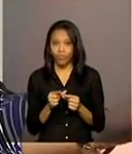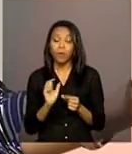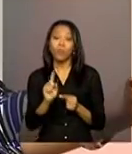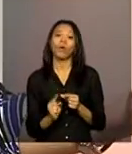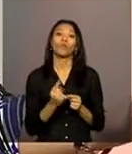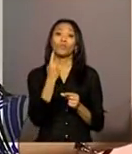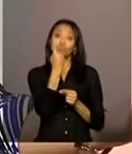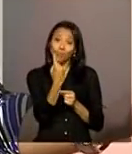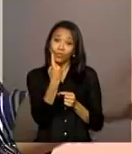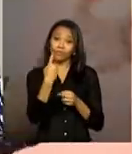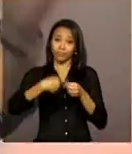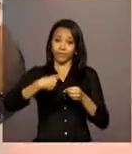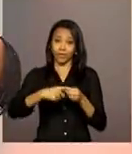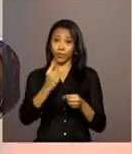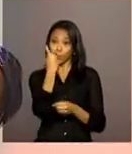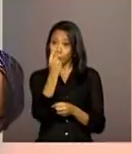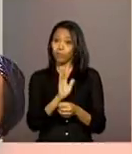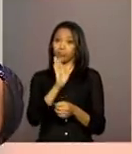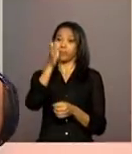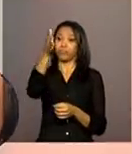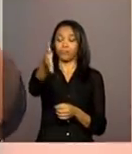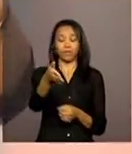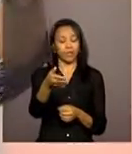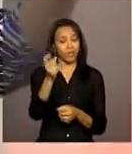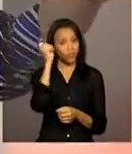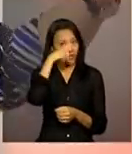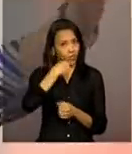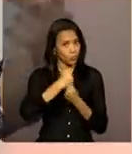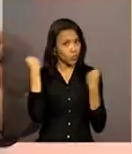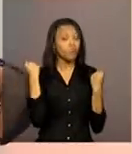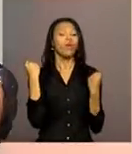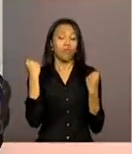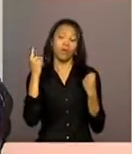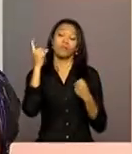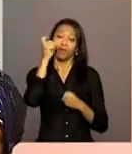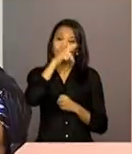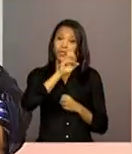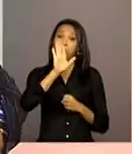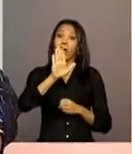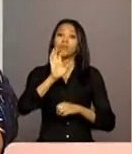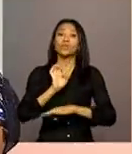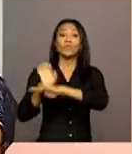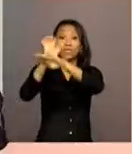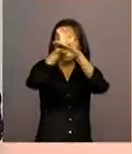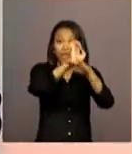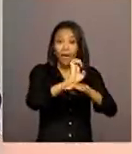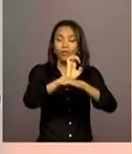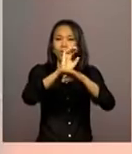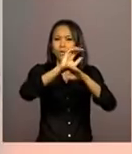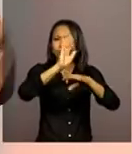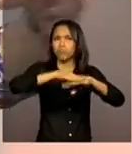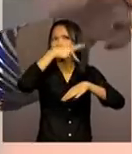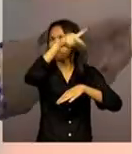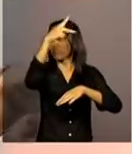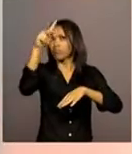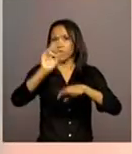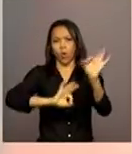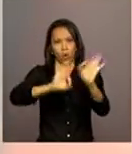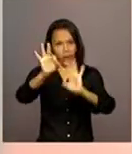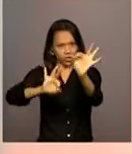município é mais difícil não é impossível mas se o estado organizar esses processo de capacitação